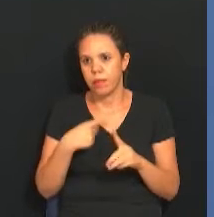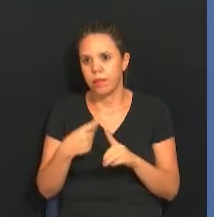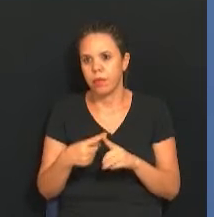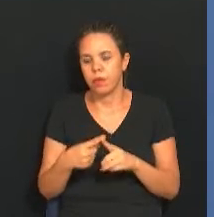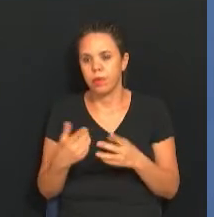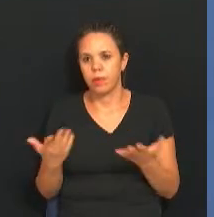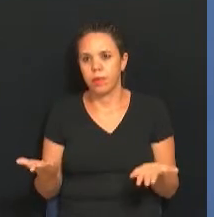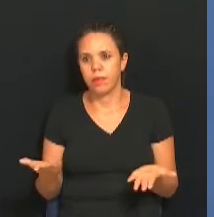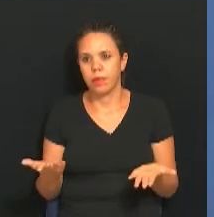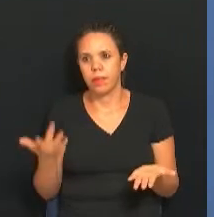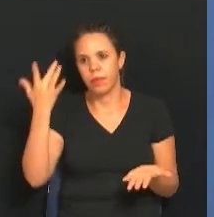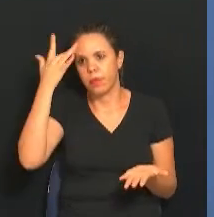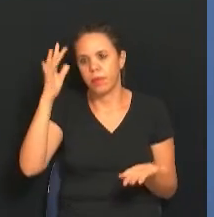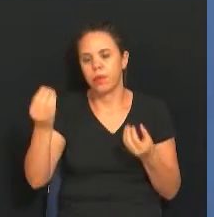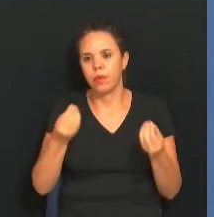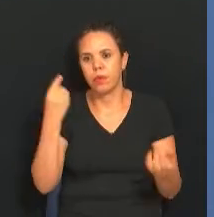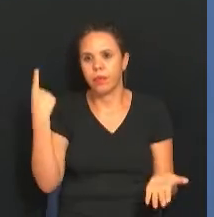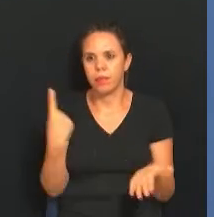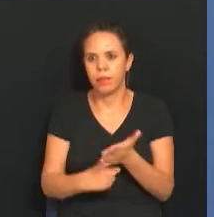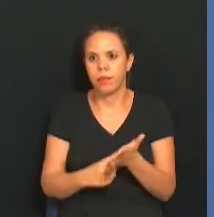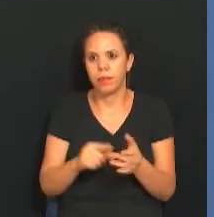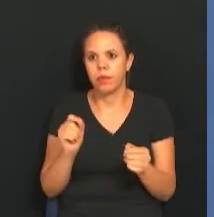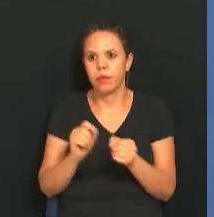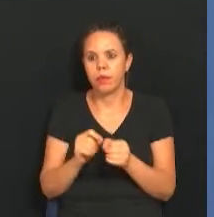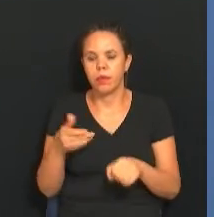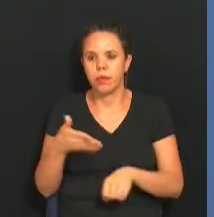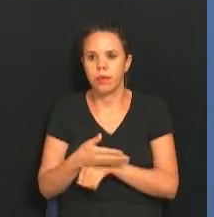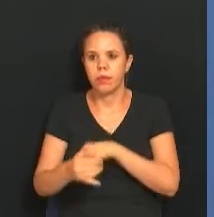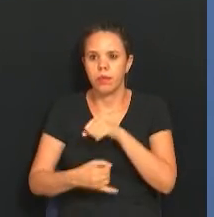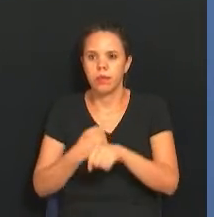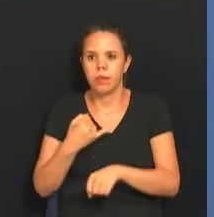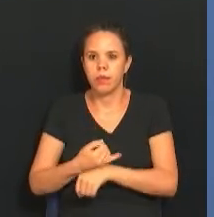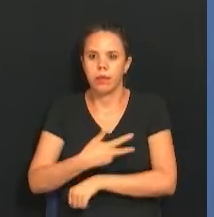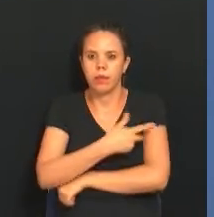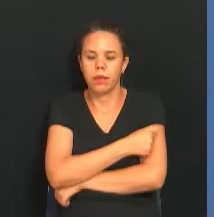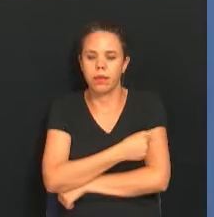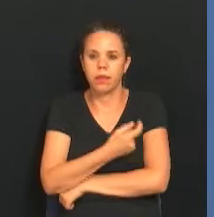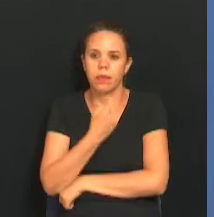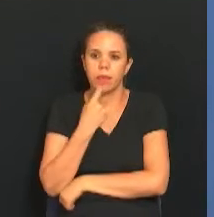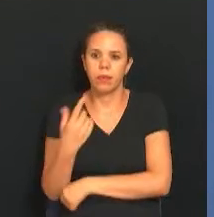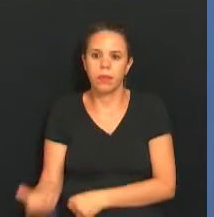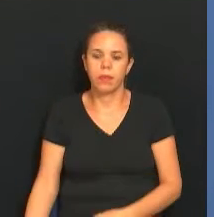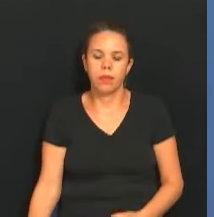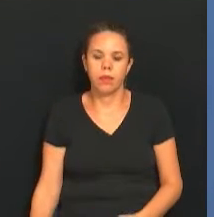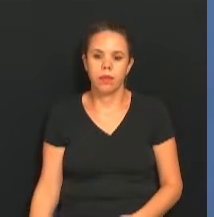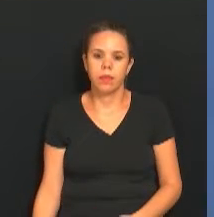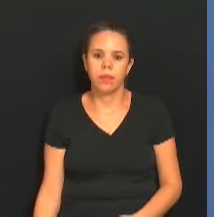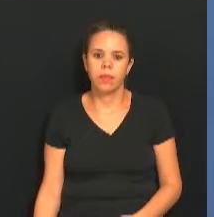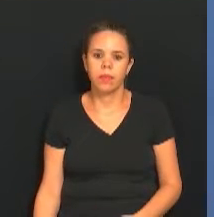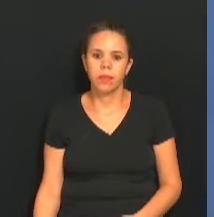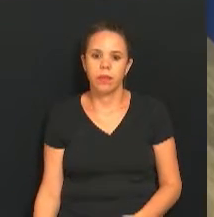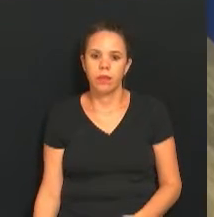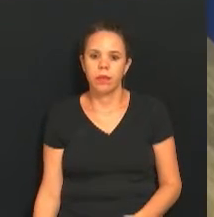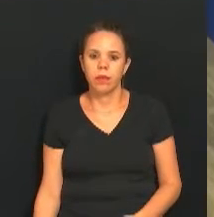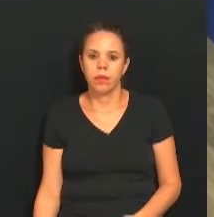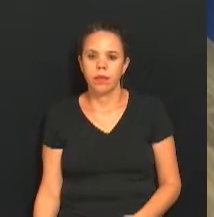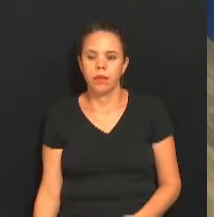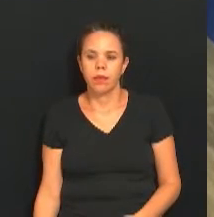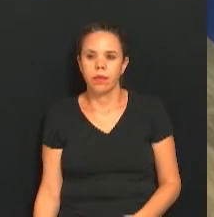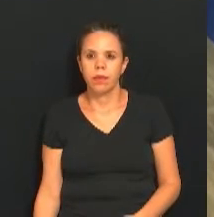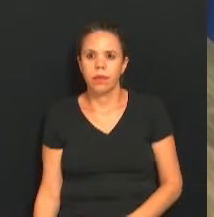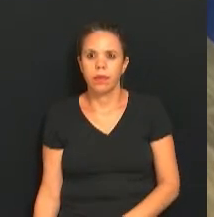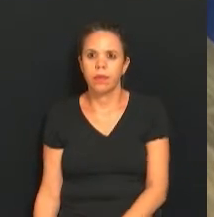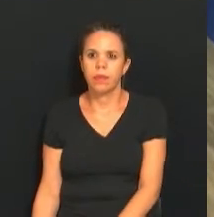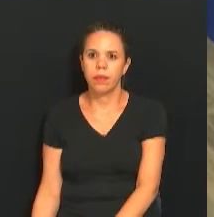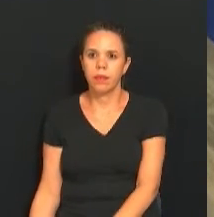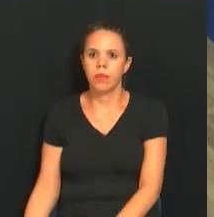Olha eu não sei como agendar não sei como fazer entre lá vacina Outro campinas.sp.gov. Br E